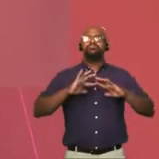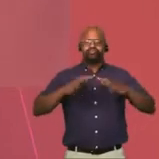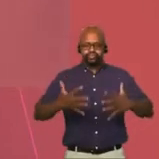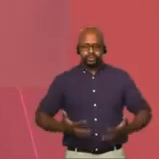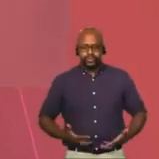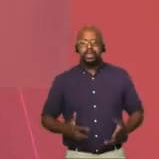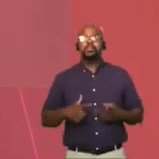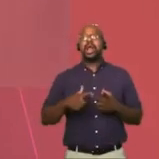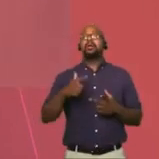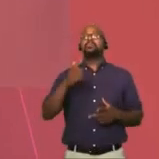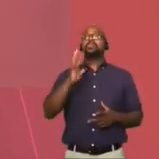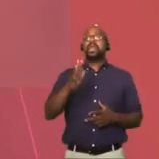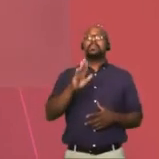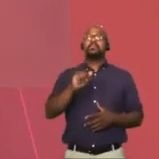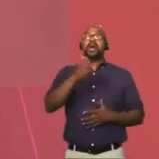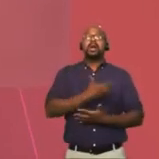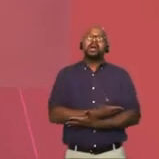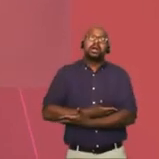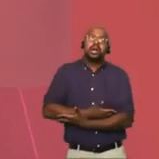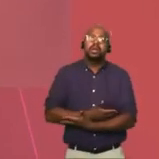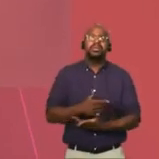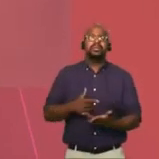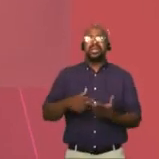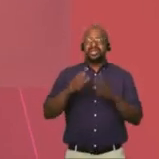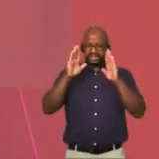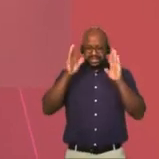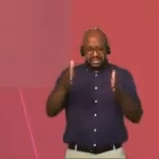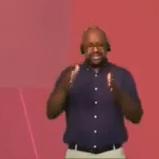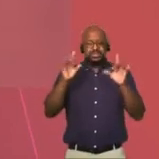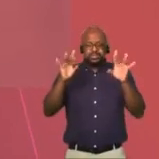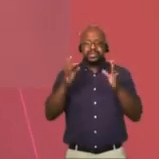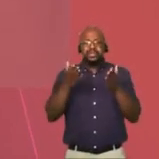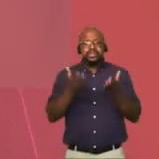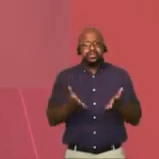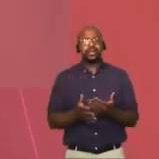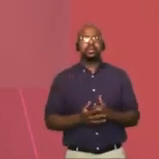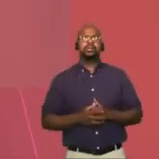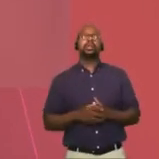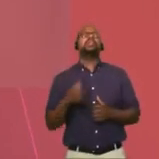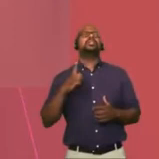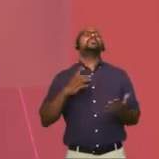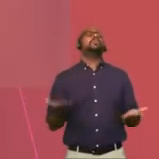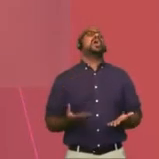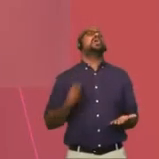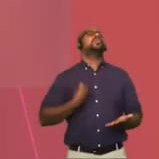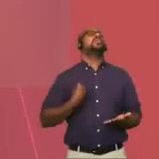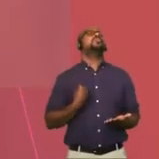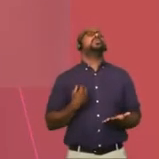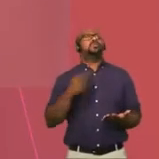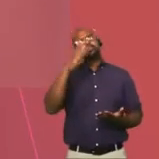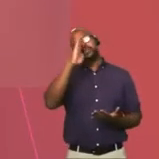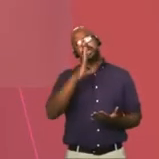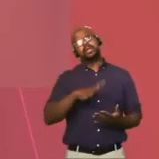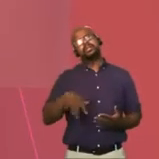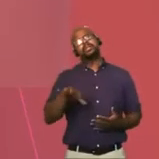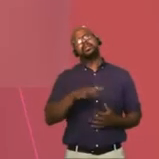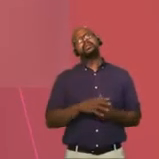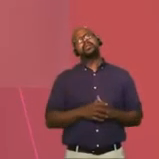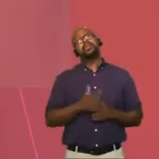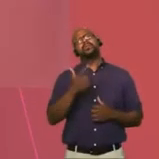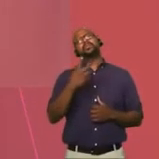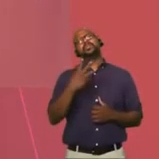para puérpera nós vamos precisar ter o atendimento especificamente aquelas pessoas nós temos atualmente no Brasil